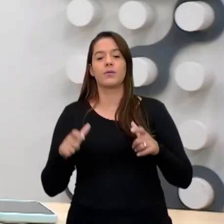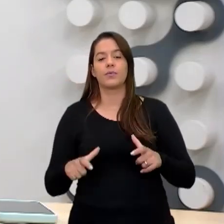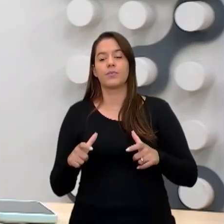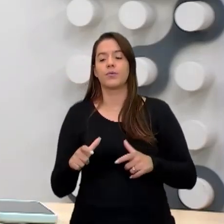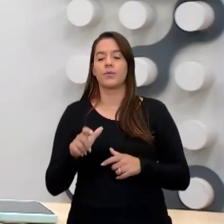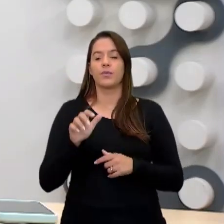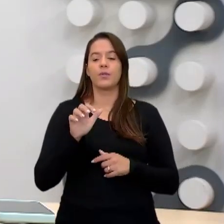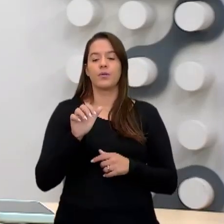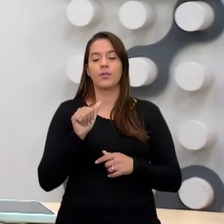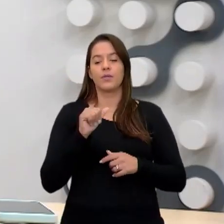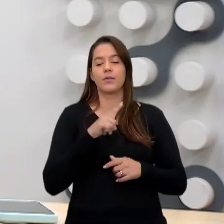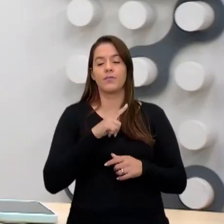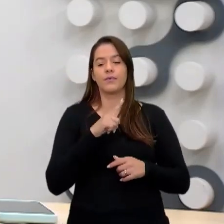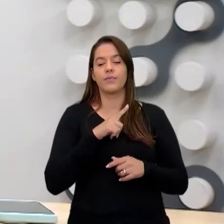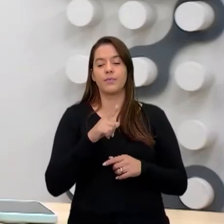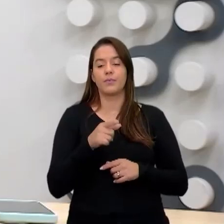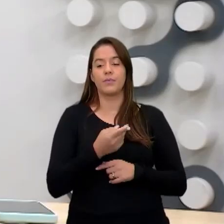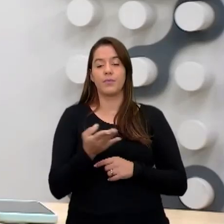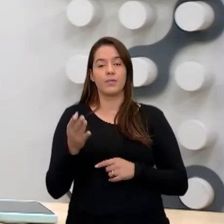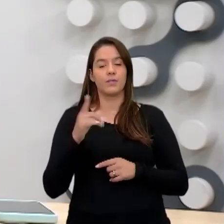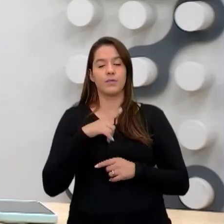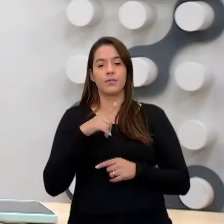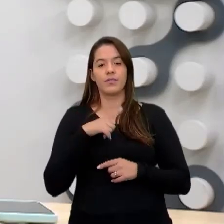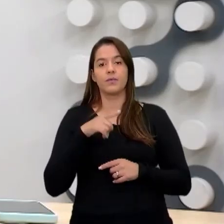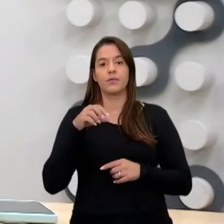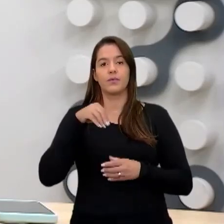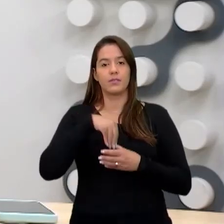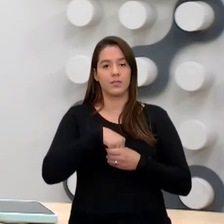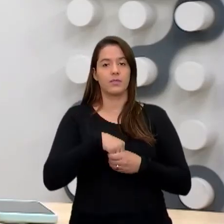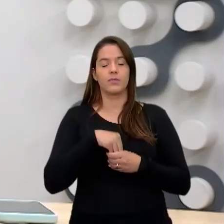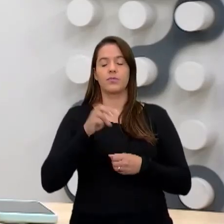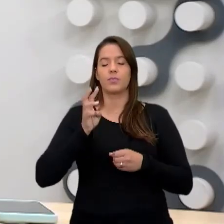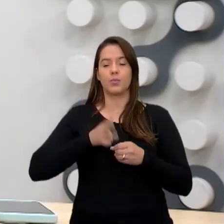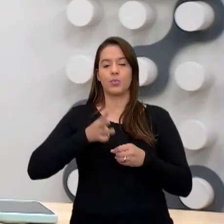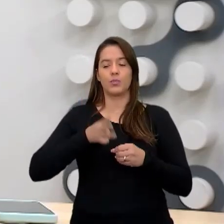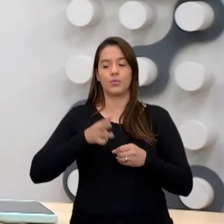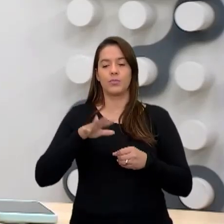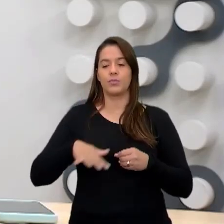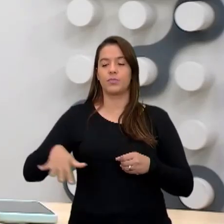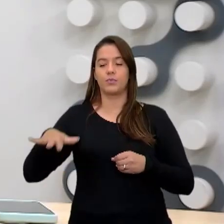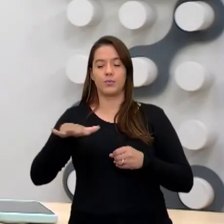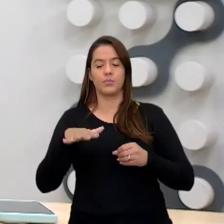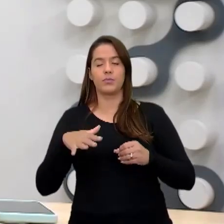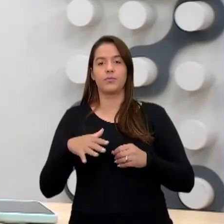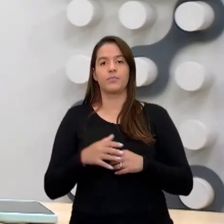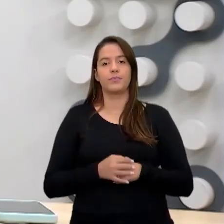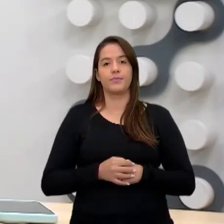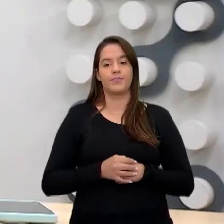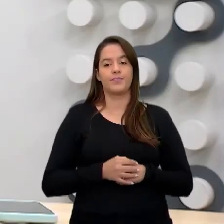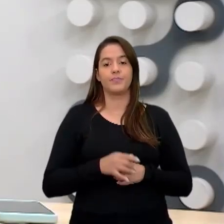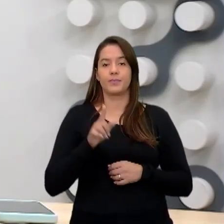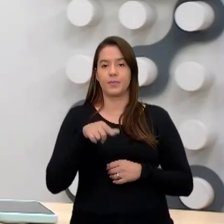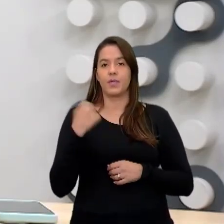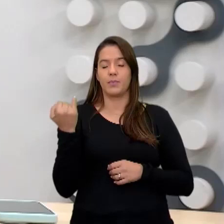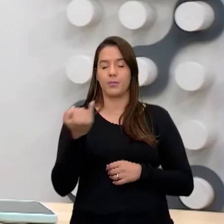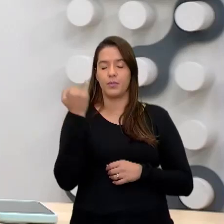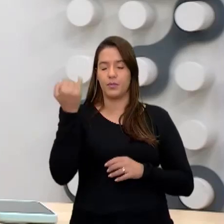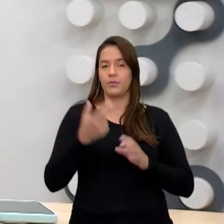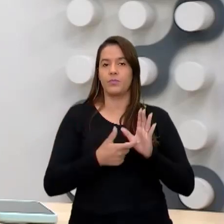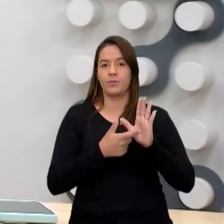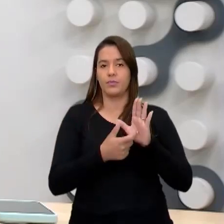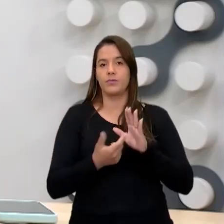A, com uma grande influência, porque elas têm influências nos municípios no seu entorno, tá? É importante retratar isso